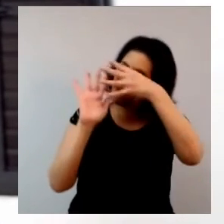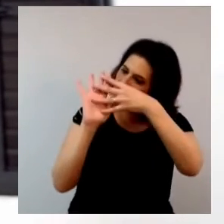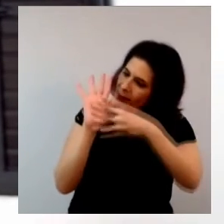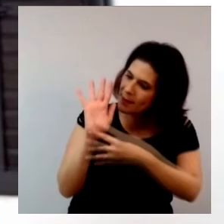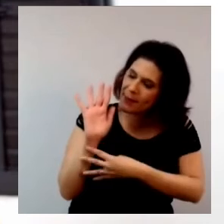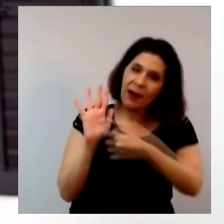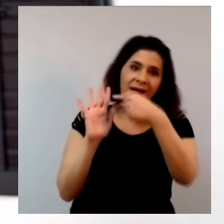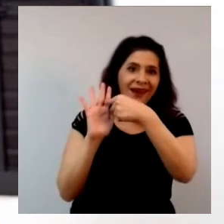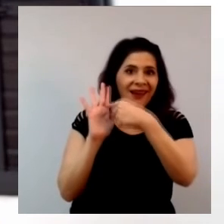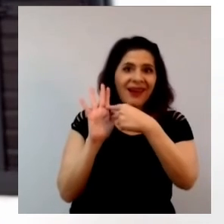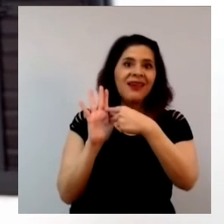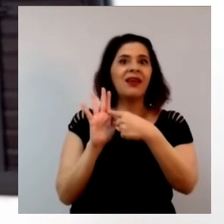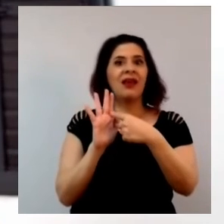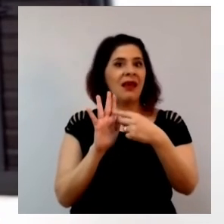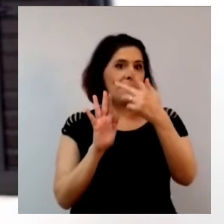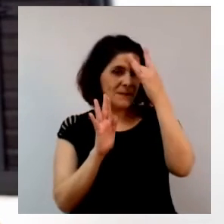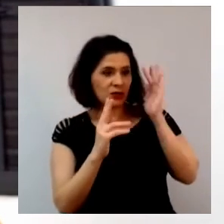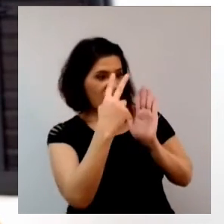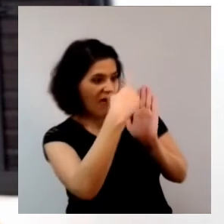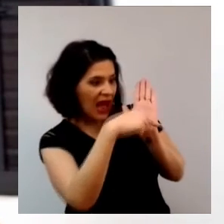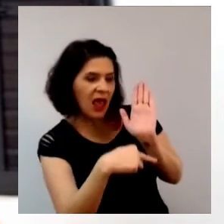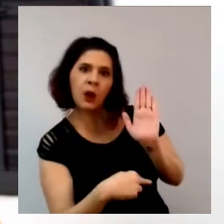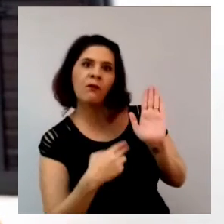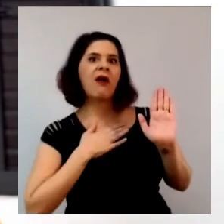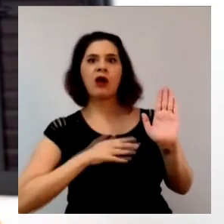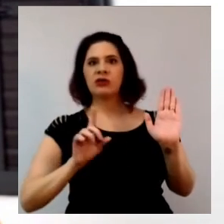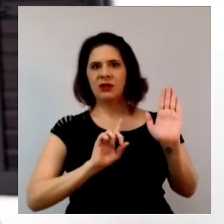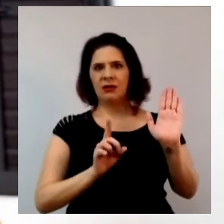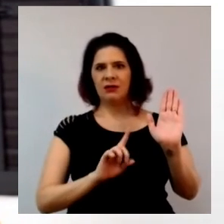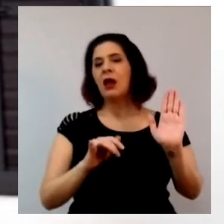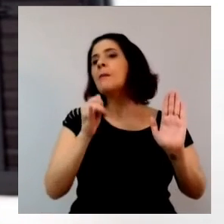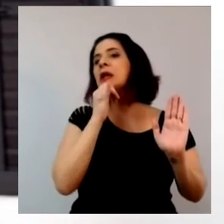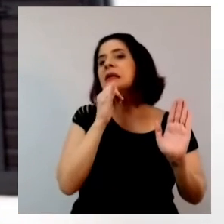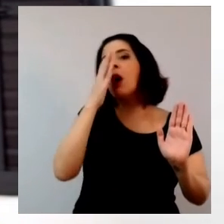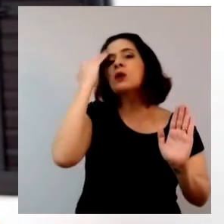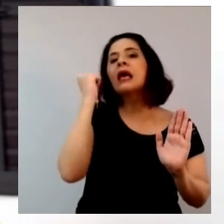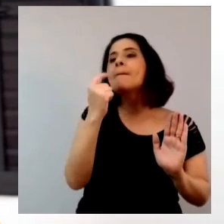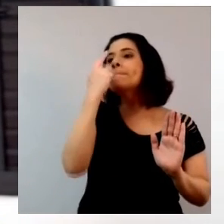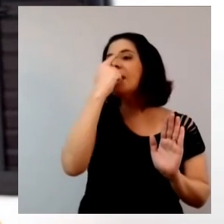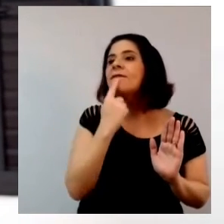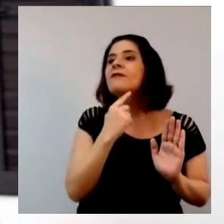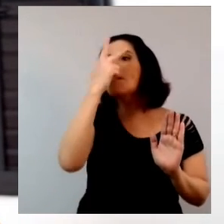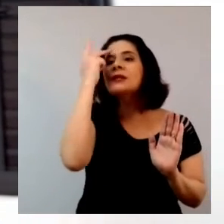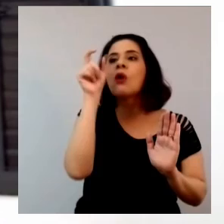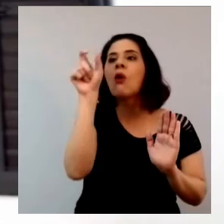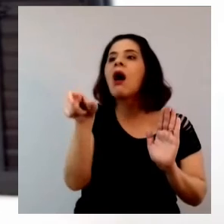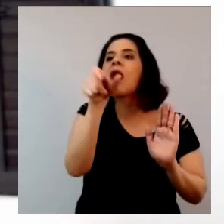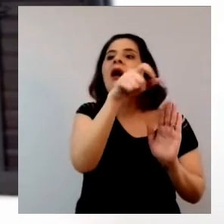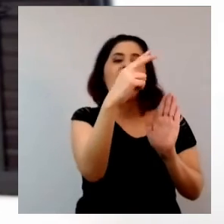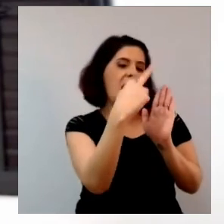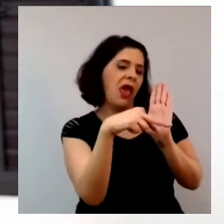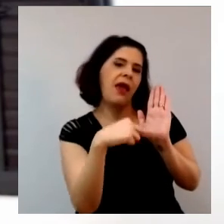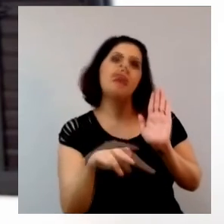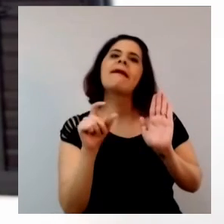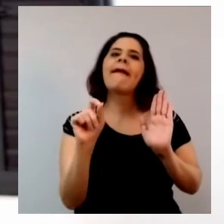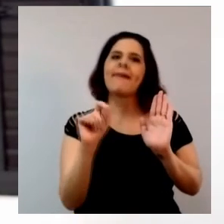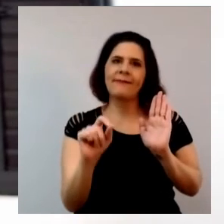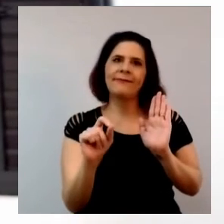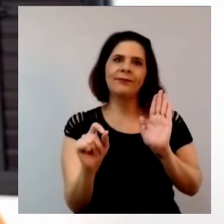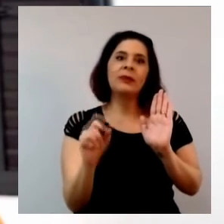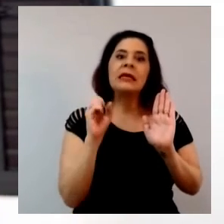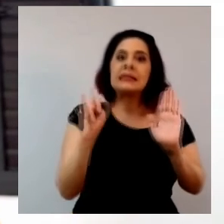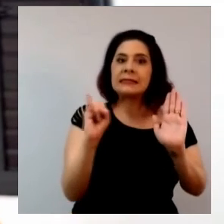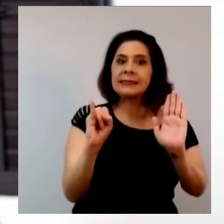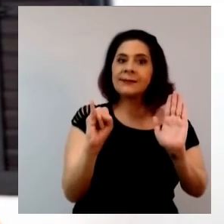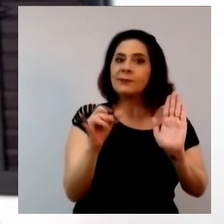assim, eu sei qual que é o perfil do leitor do Alma Preta. Eu sei que, por exemplo, determinado assunto, cara, se eu trazer uma complexidade até de uma dinâmica